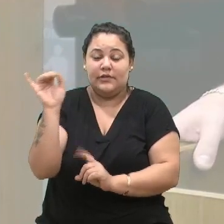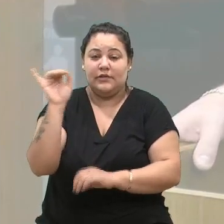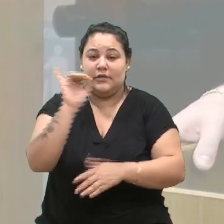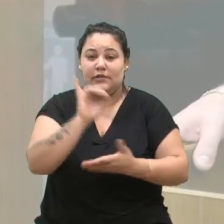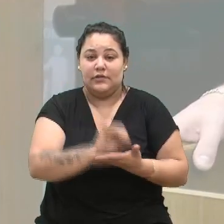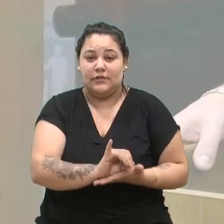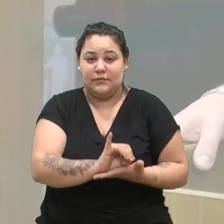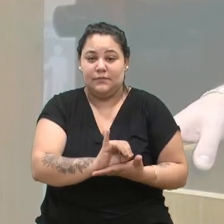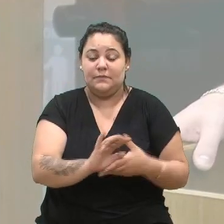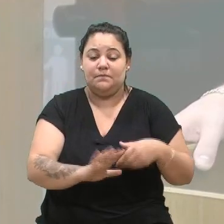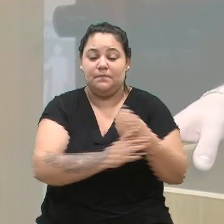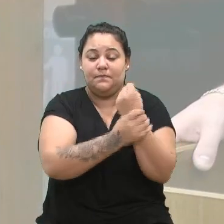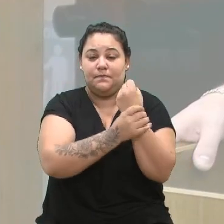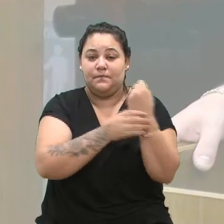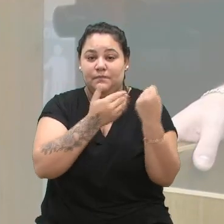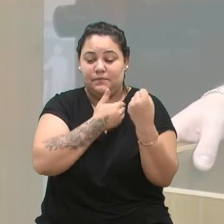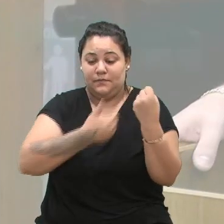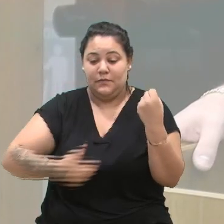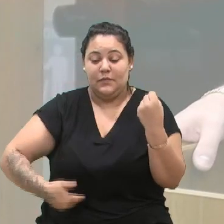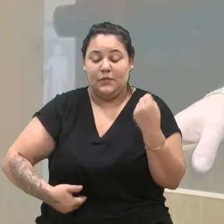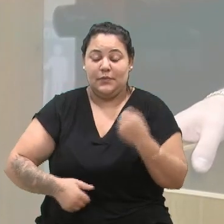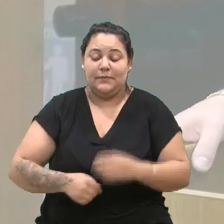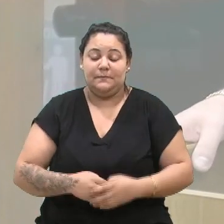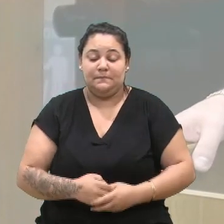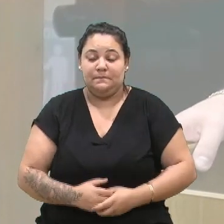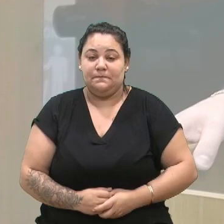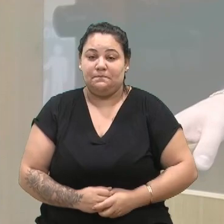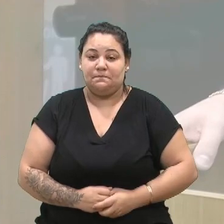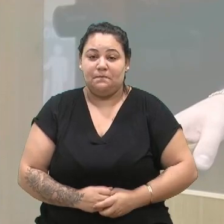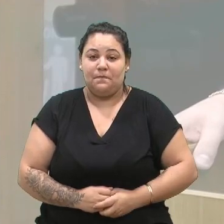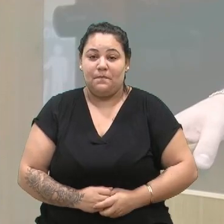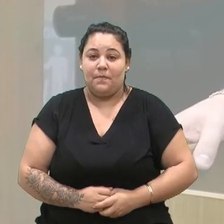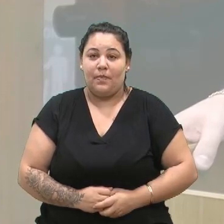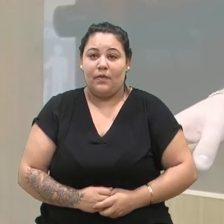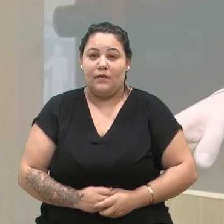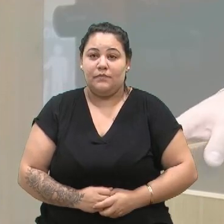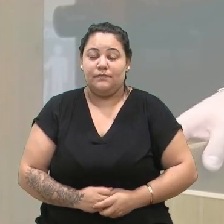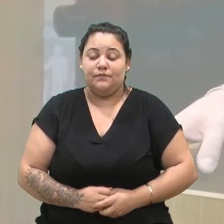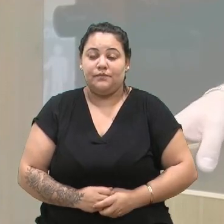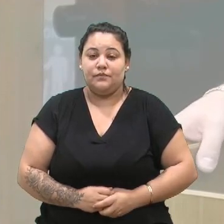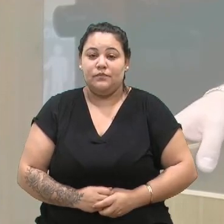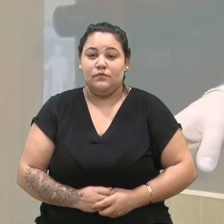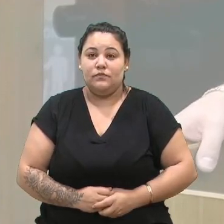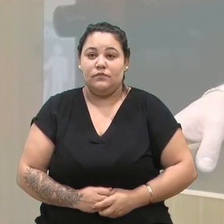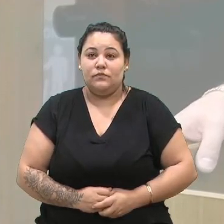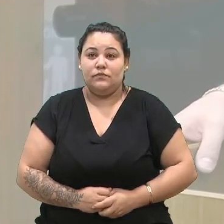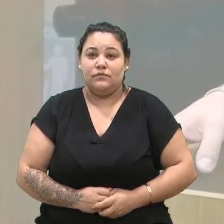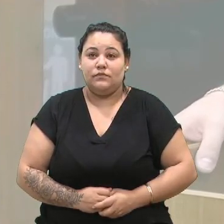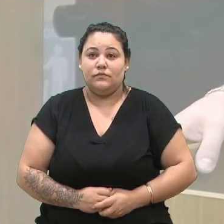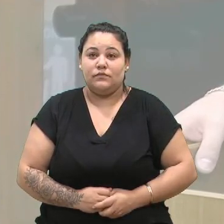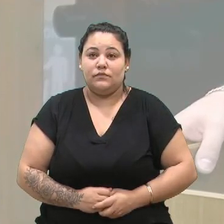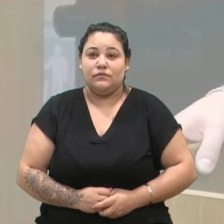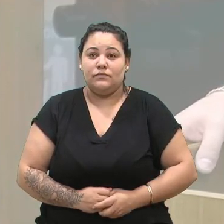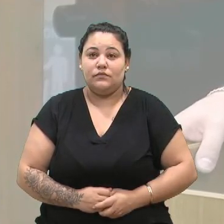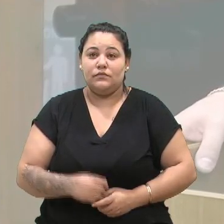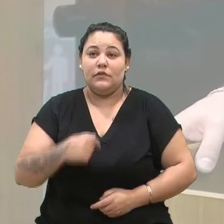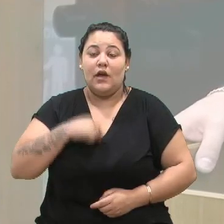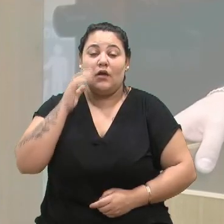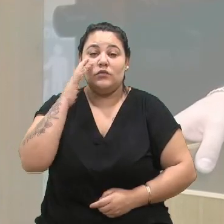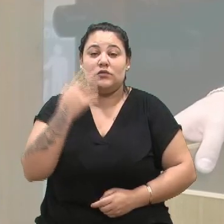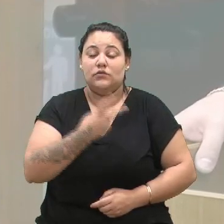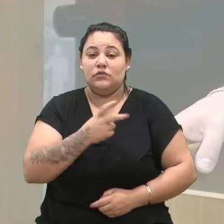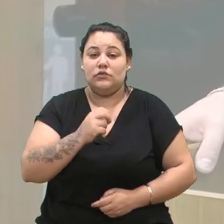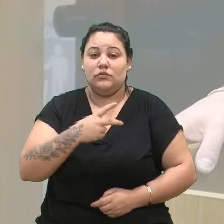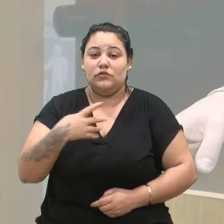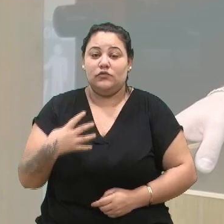pública, que é a LAAD Security and Defense 2024, que ocorreu na